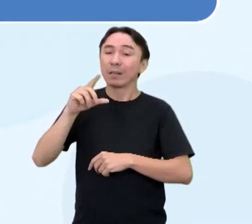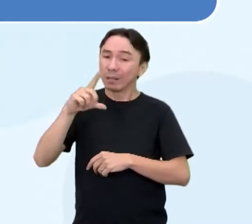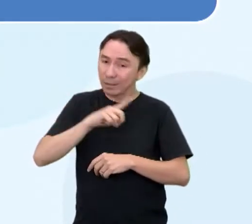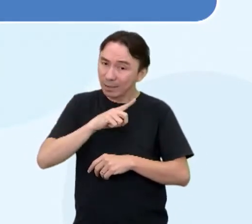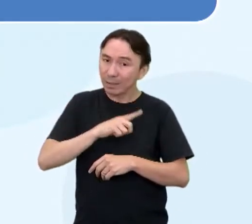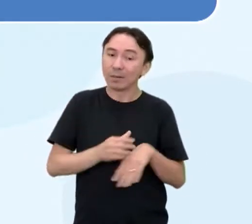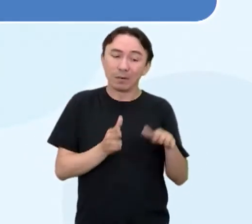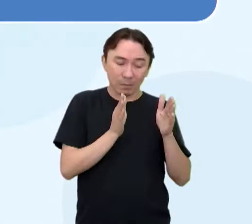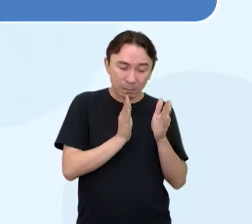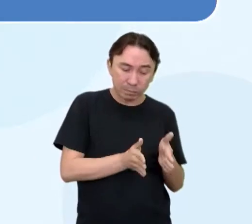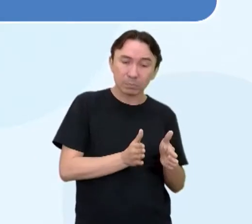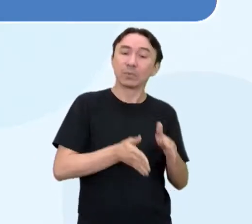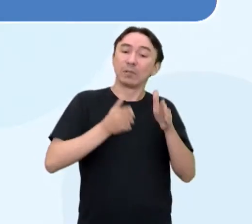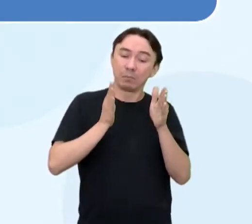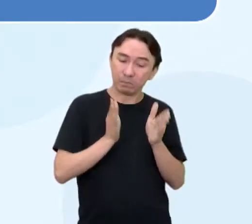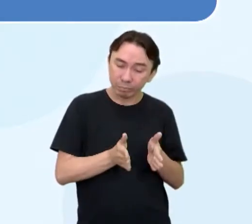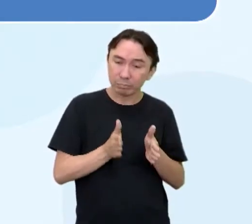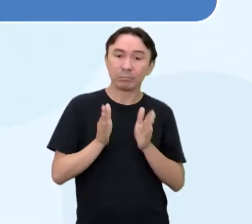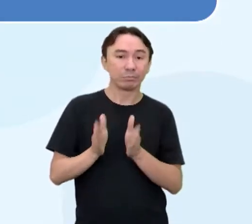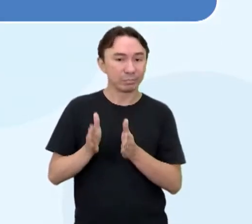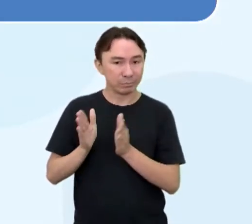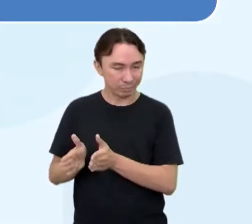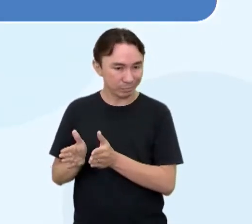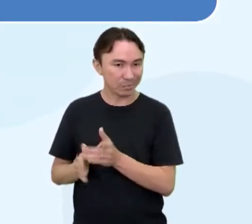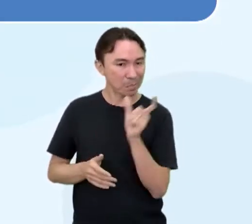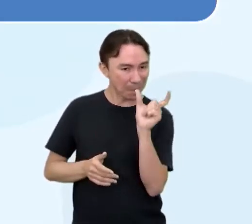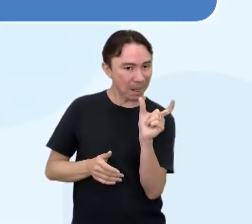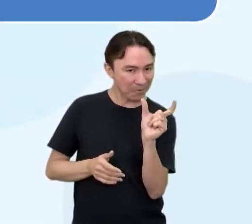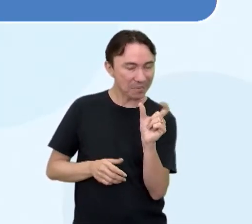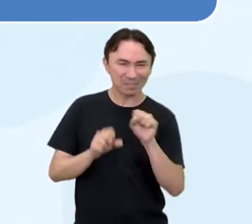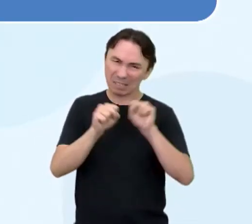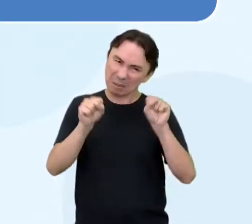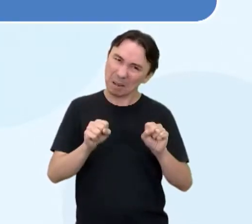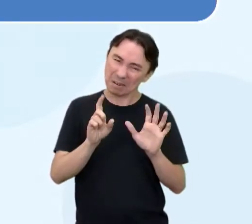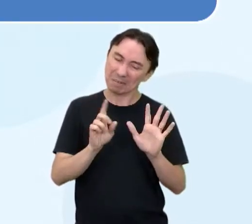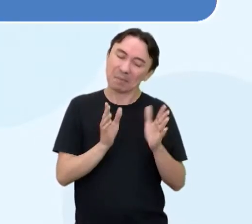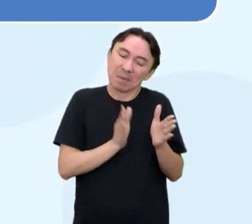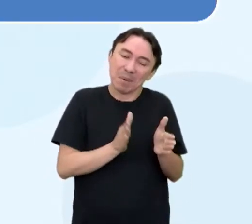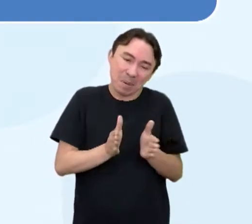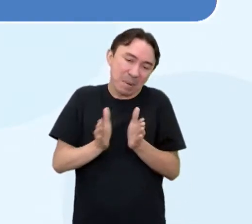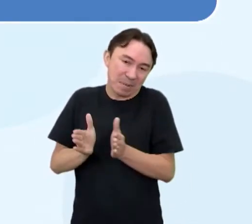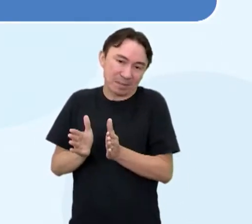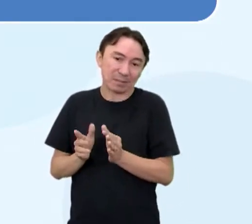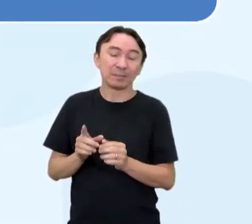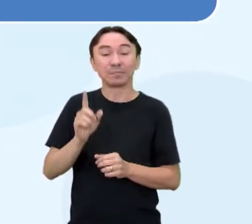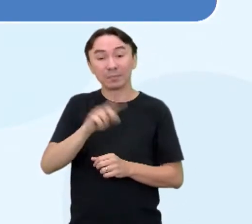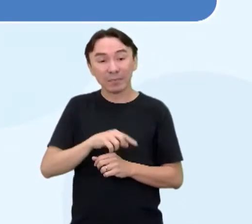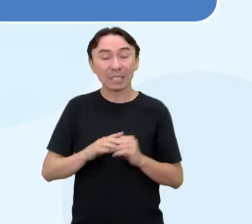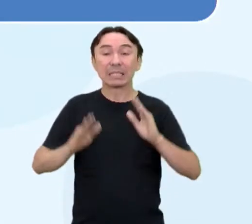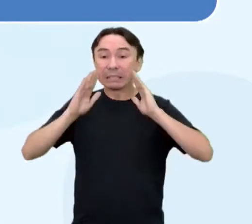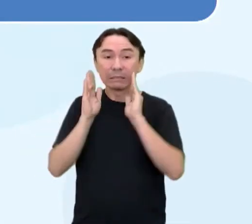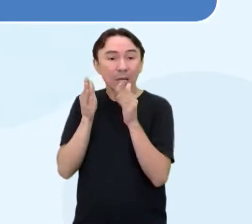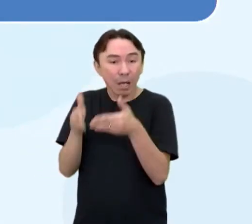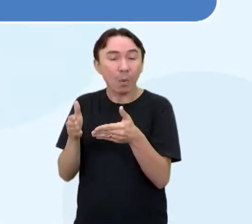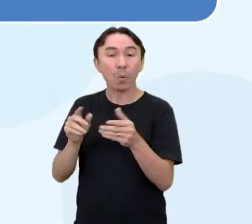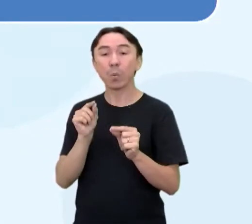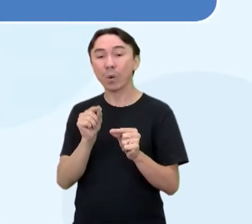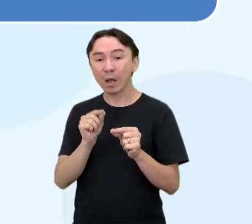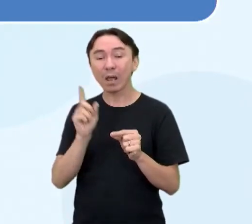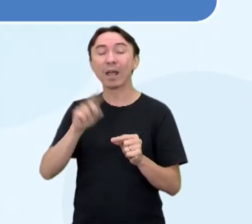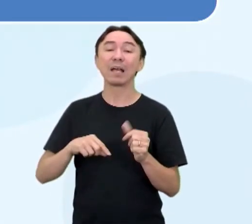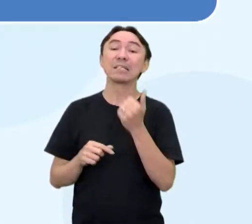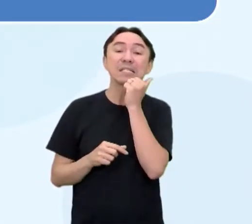sistemática. A gente precisa pensar nessa palavra sistemática. Em sentido estrito, a ciência refere-se ao sistema de